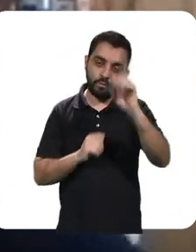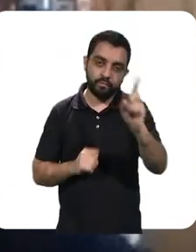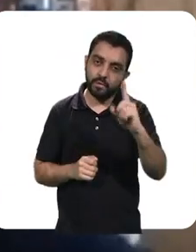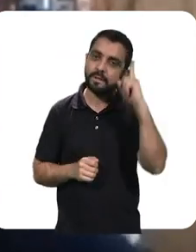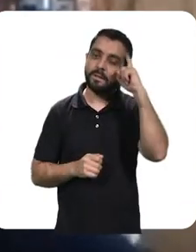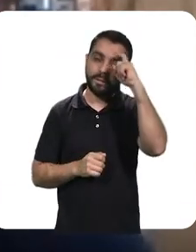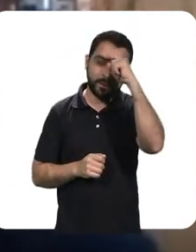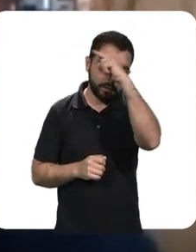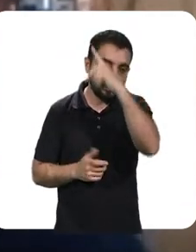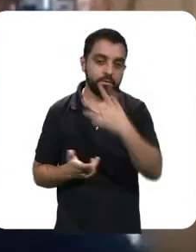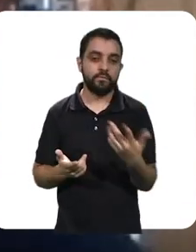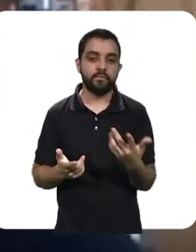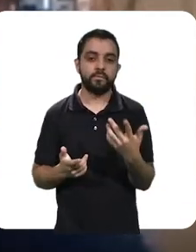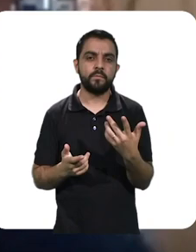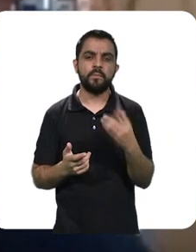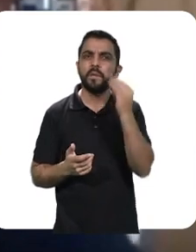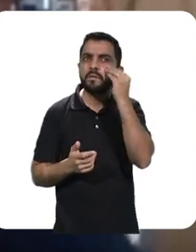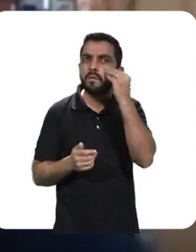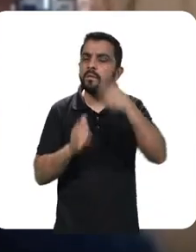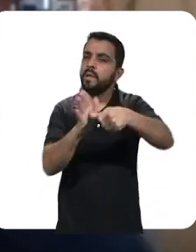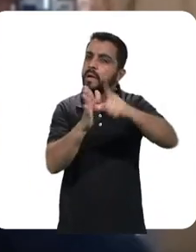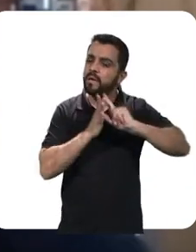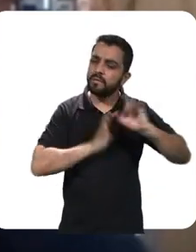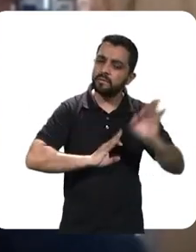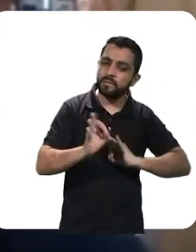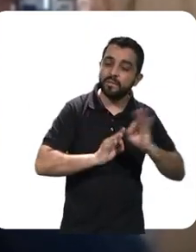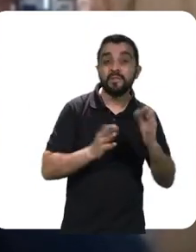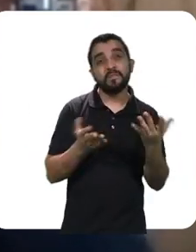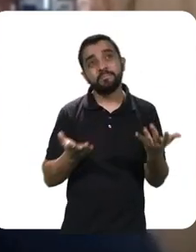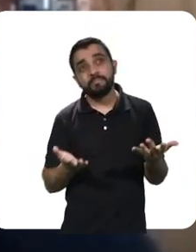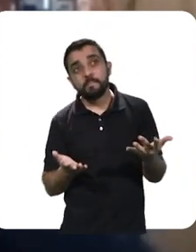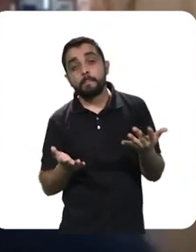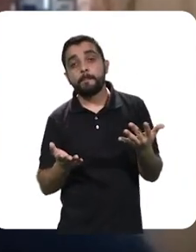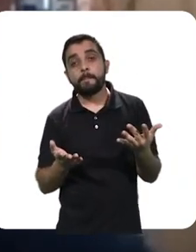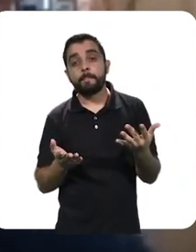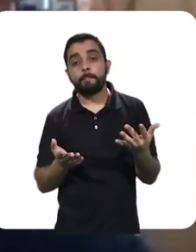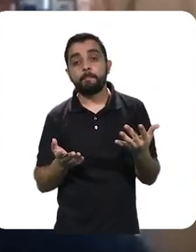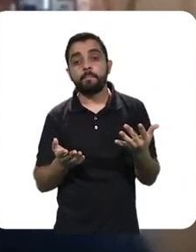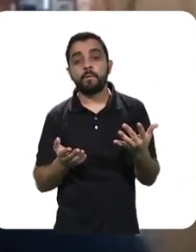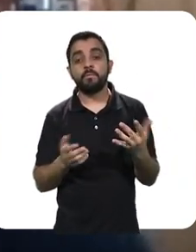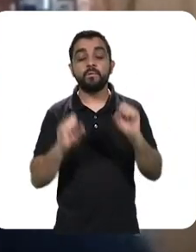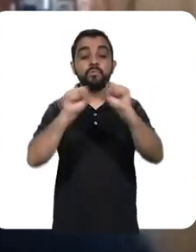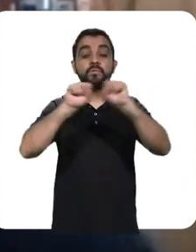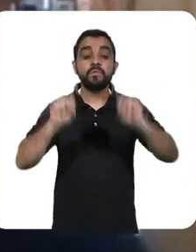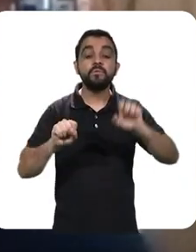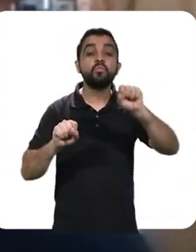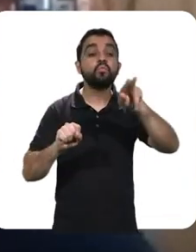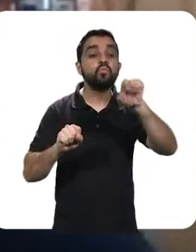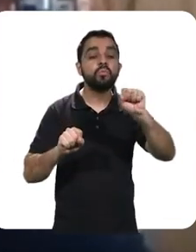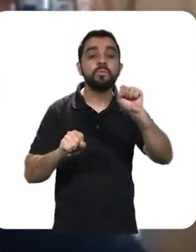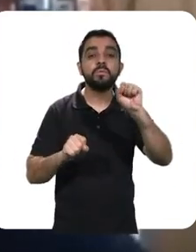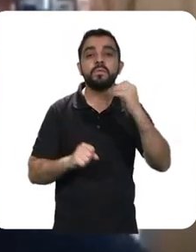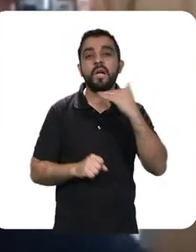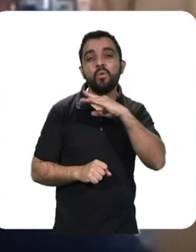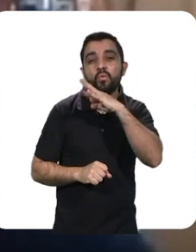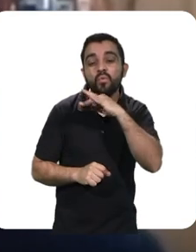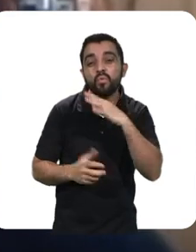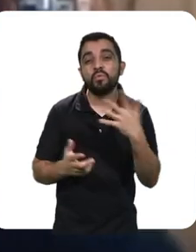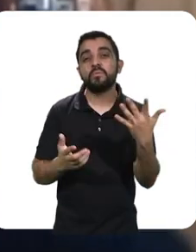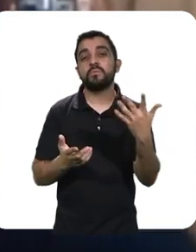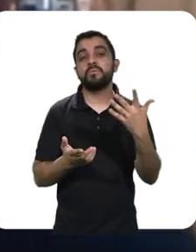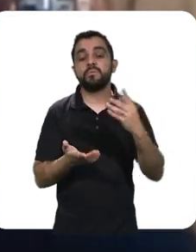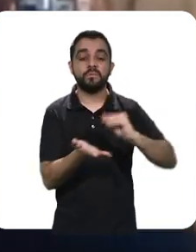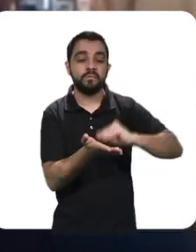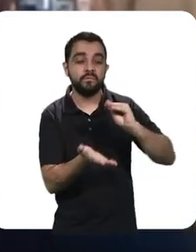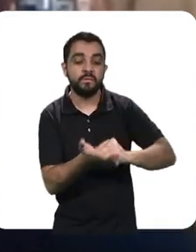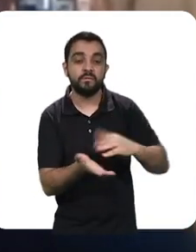também se tinha que ter sido tomado atitude antes. Eu acho que frente ao sistema ruim que a gente tinha do SUS, né, que